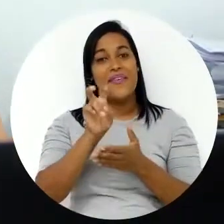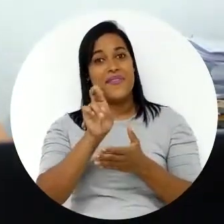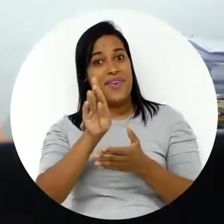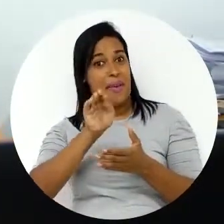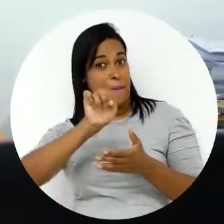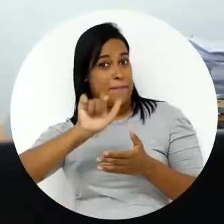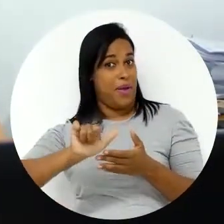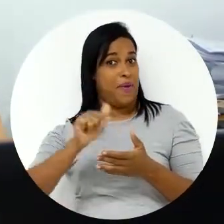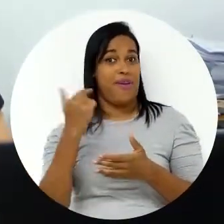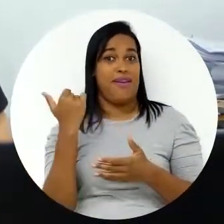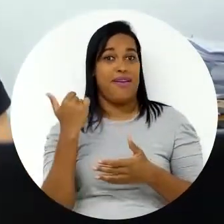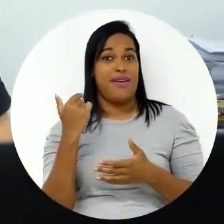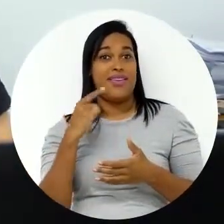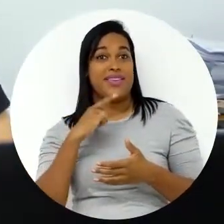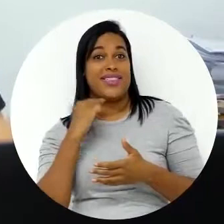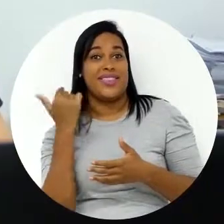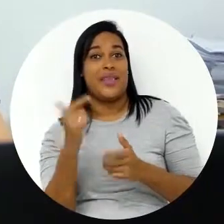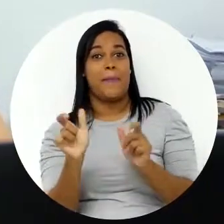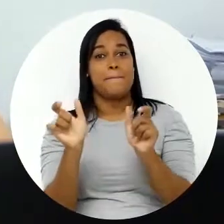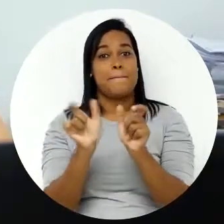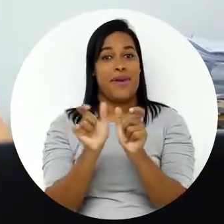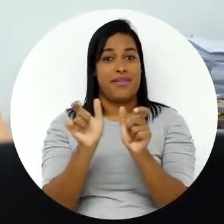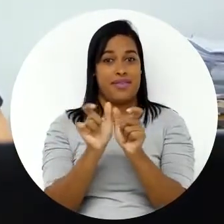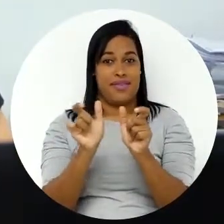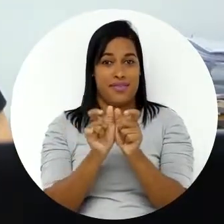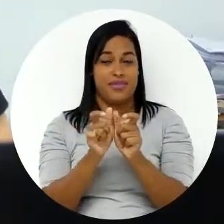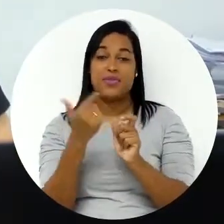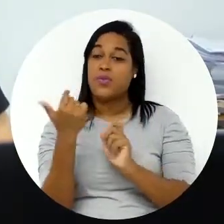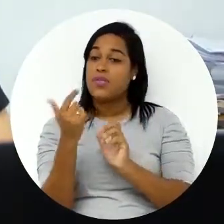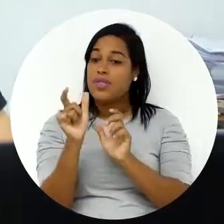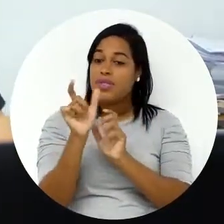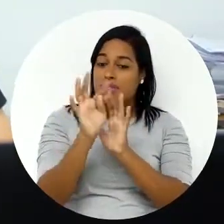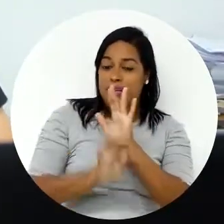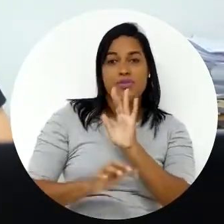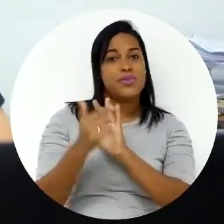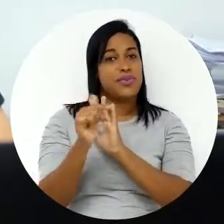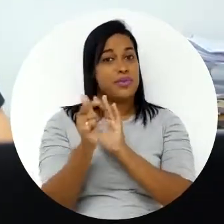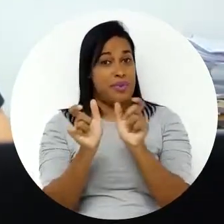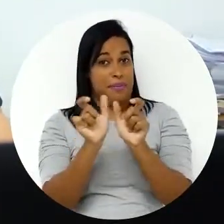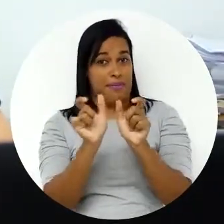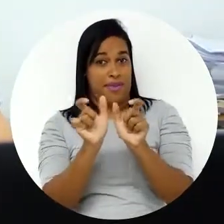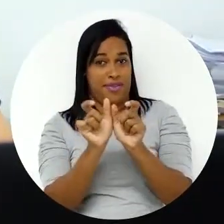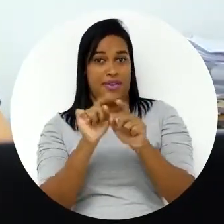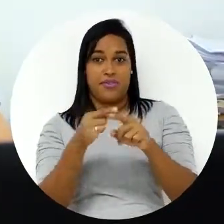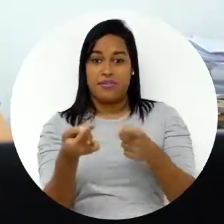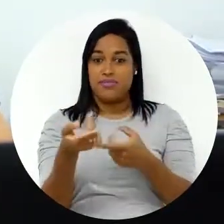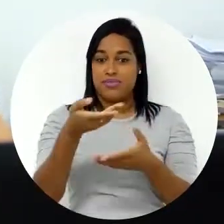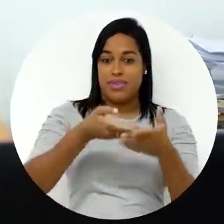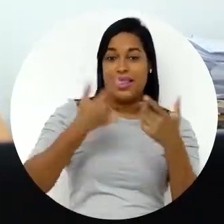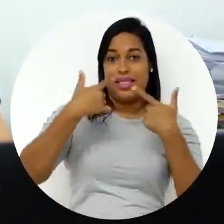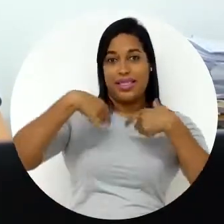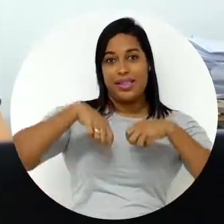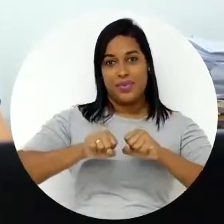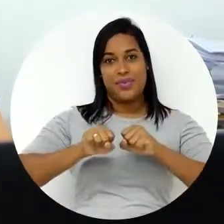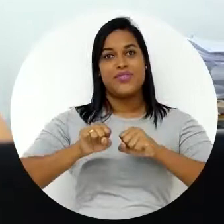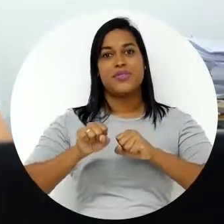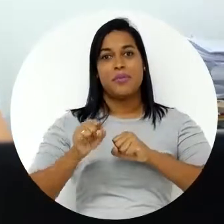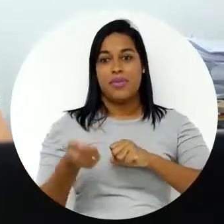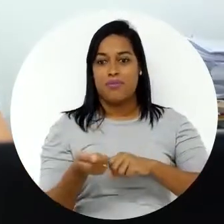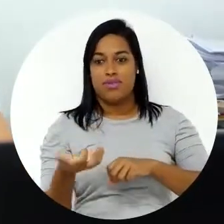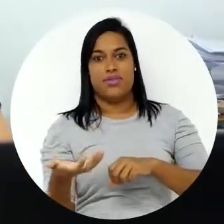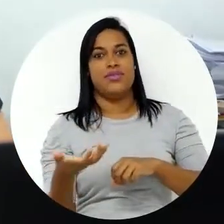isso. O texto verbal é um texto que tem palavras, né? E os textos que não têm palavras são feitos através de imagens, e uma relação que não é